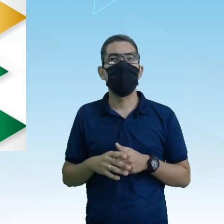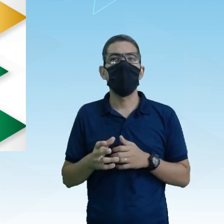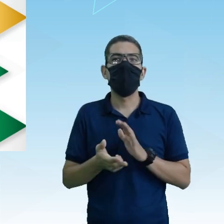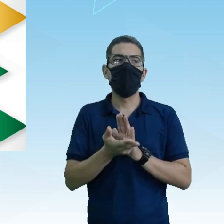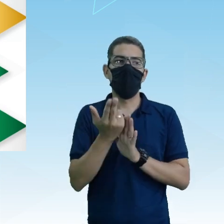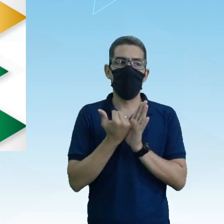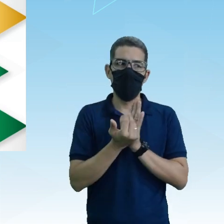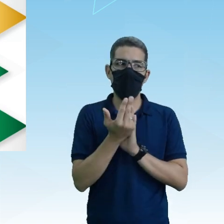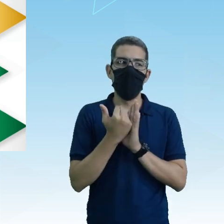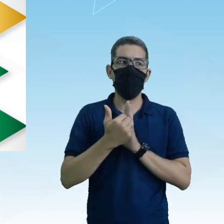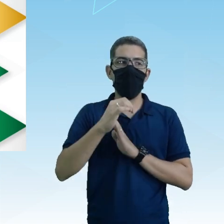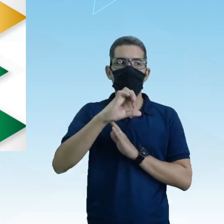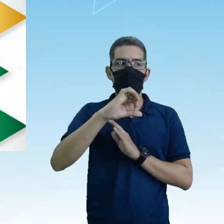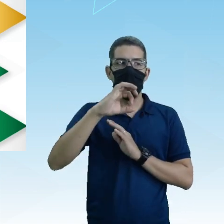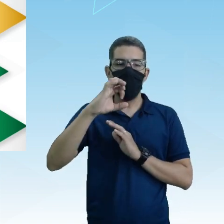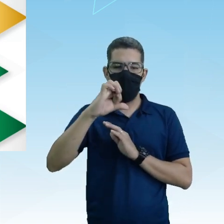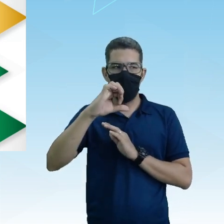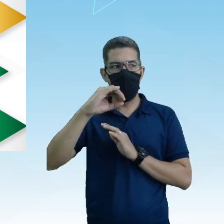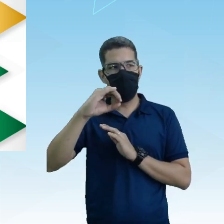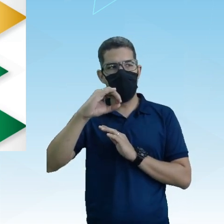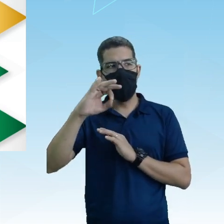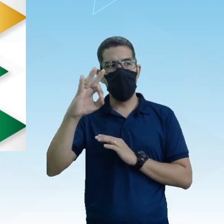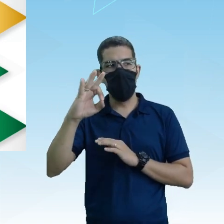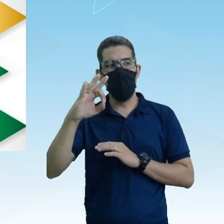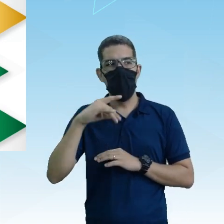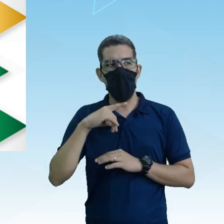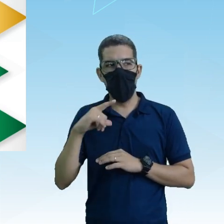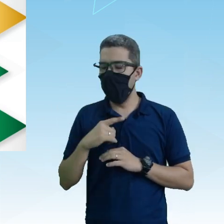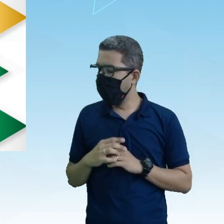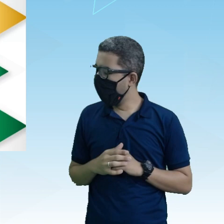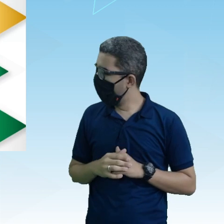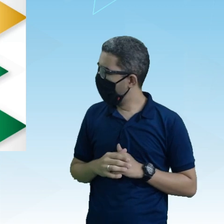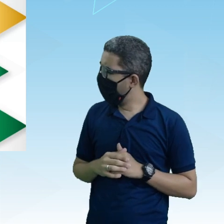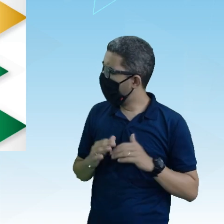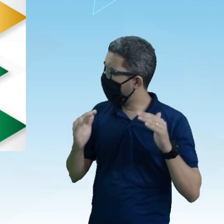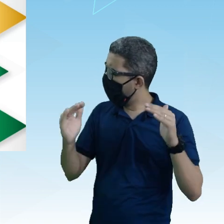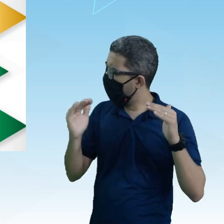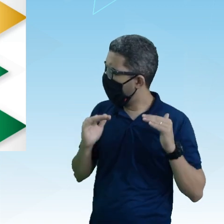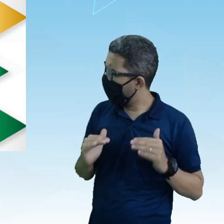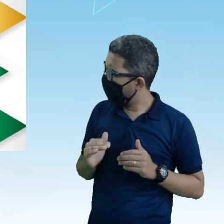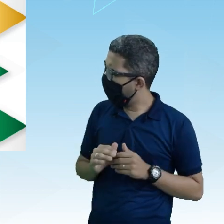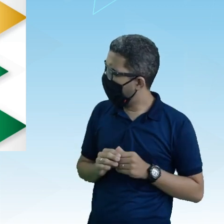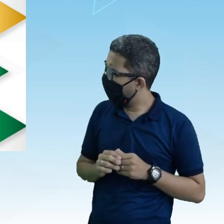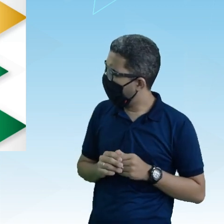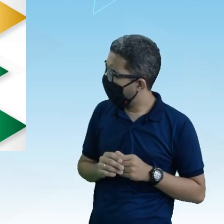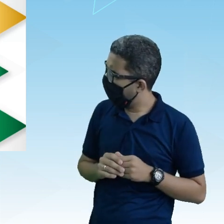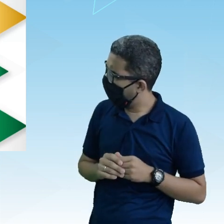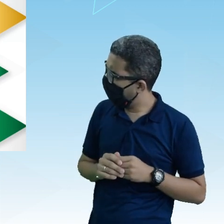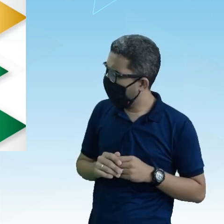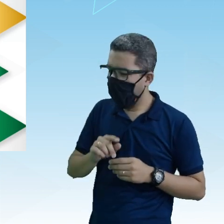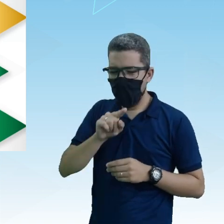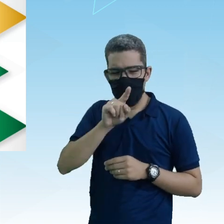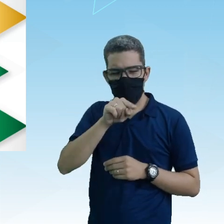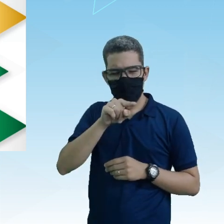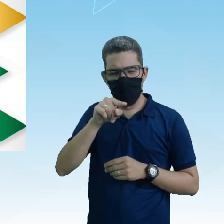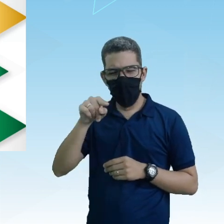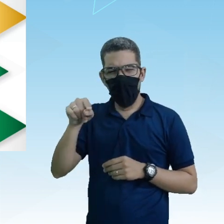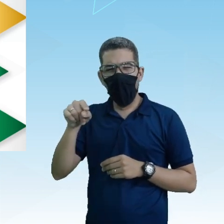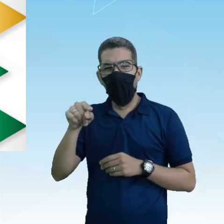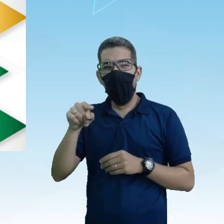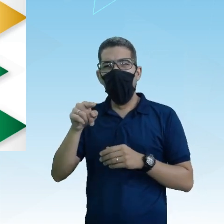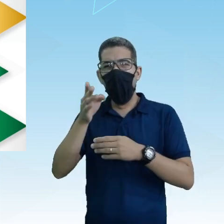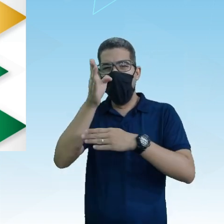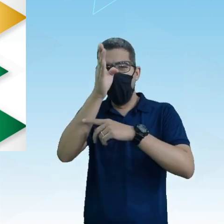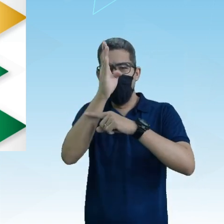o 90 graus que está aí, ó, que é essa parte que ela está voltada para baixo com essas marcações e dividir ao